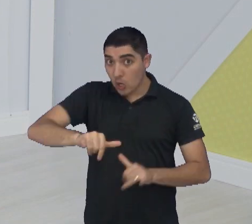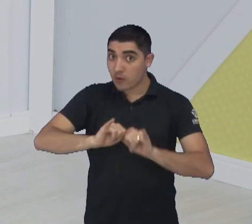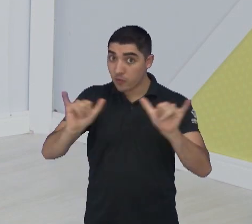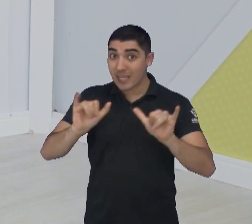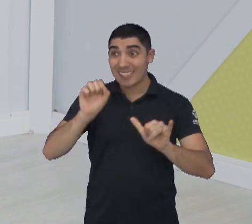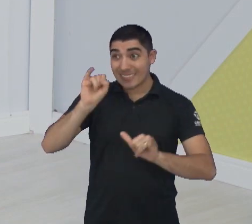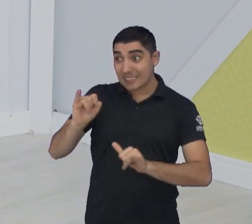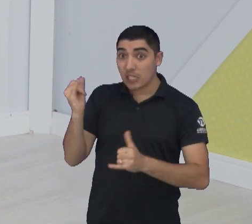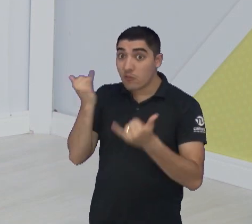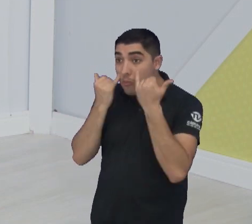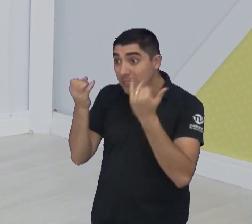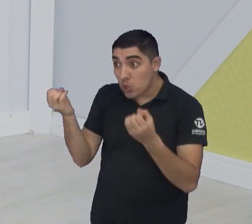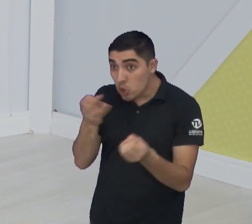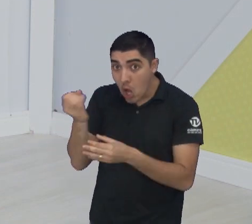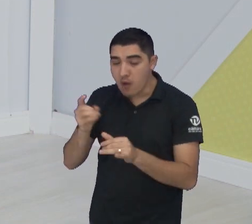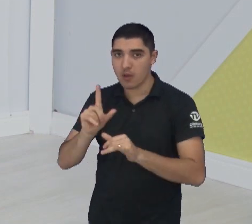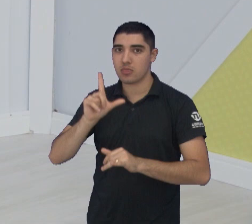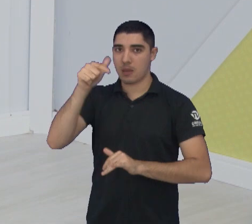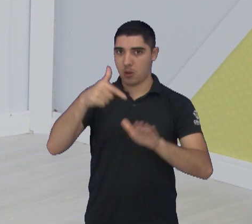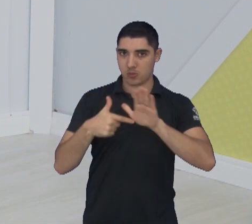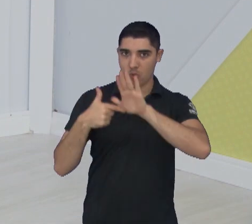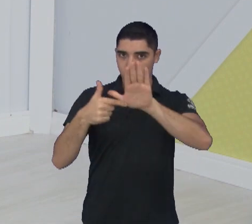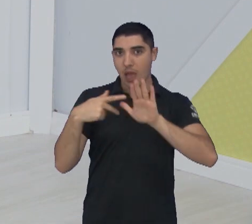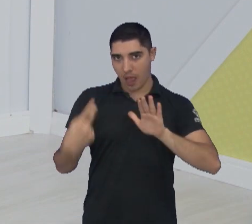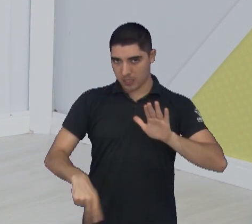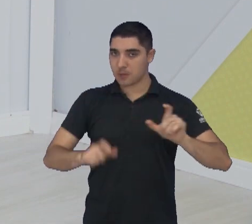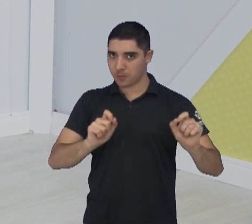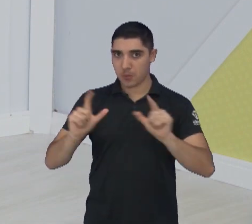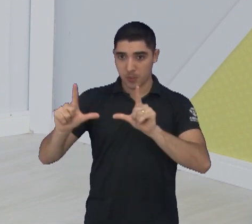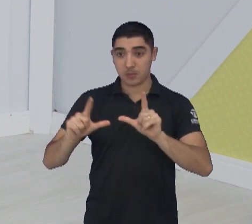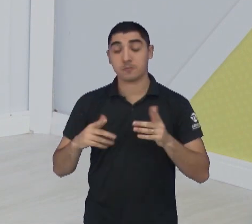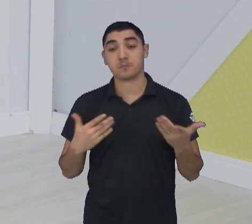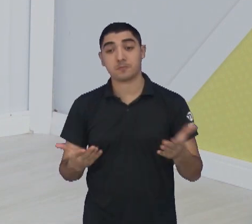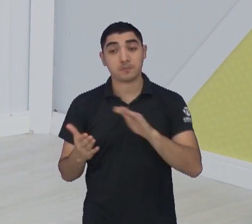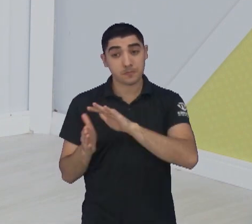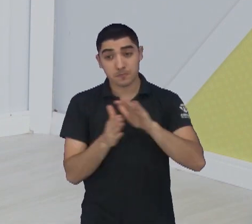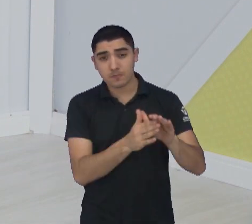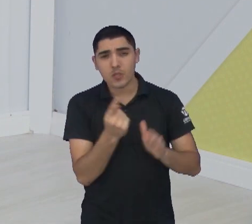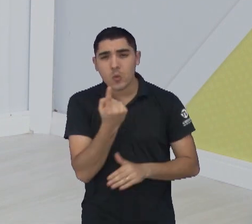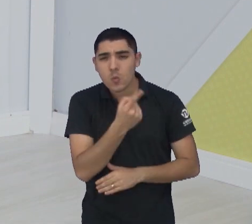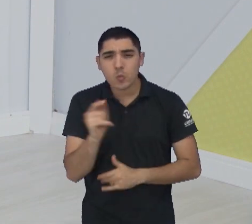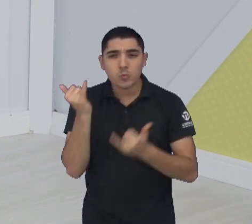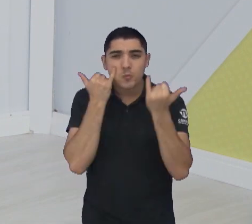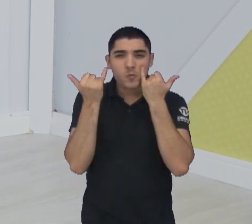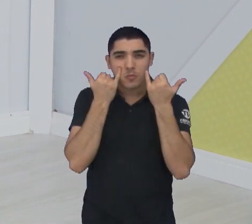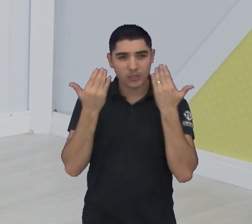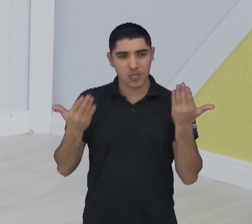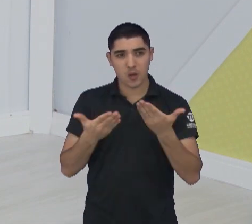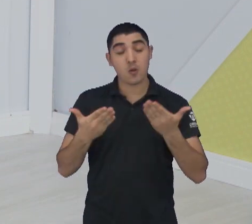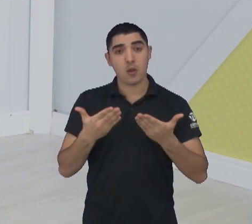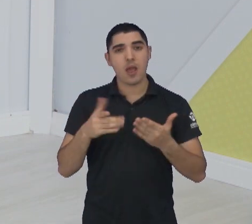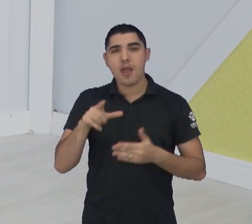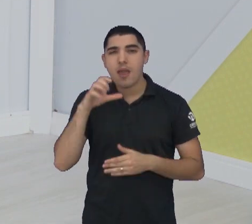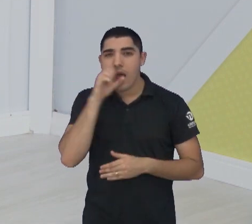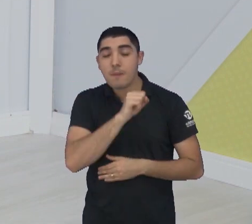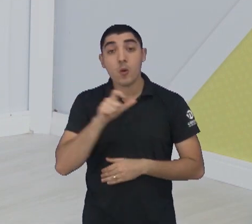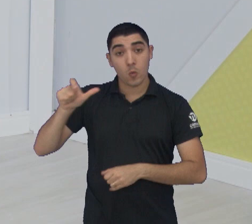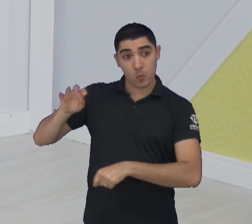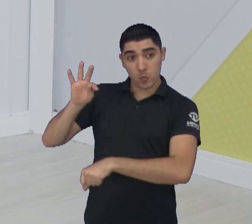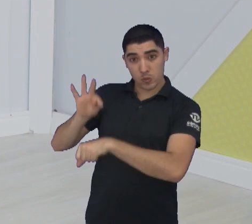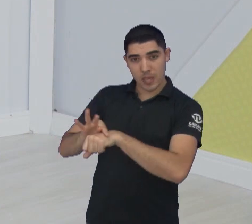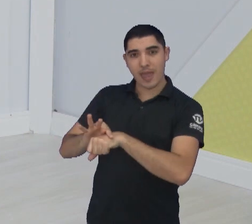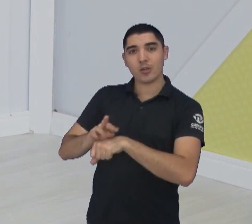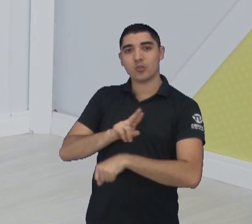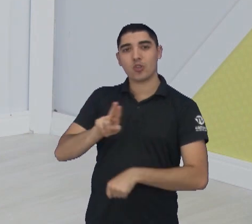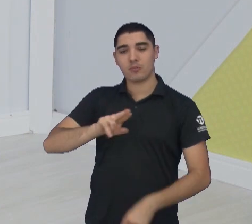contratações, jogadores deixando o São José, você vai saber aqui também no nosso Hora do Esporte. Brunão, para a gente fechar o Hora do Esporte, notícia rapidinha. O técnico joseense, o